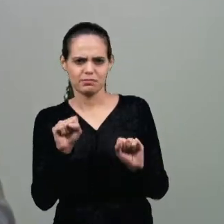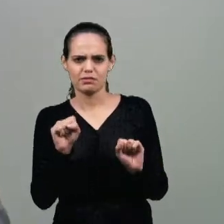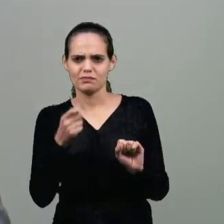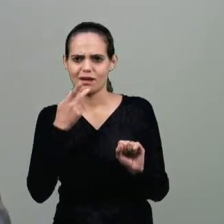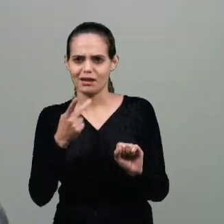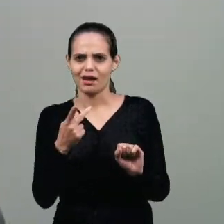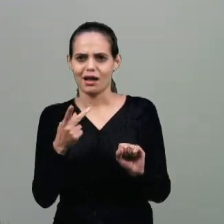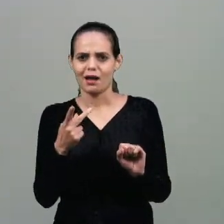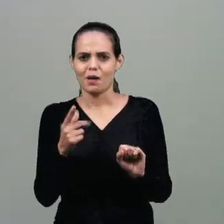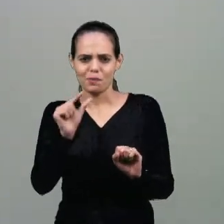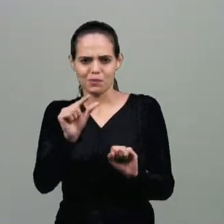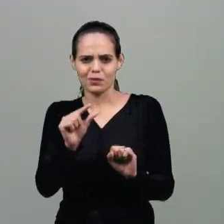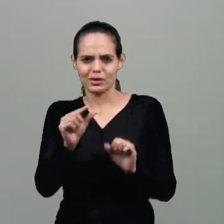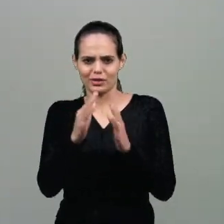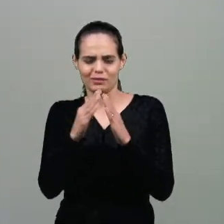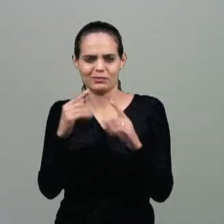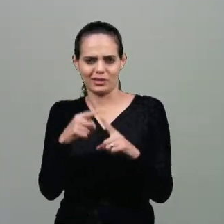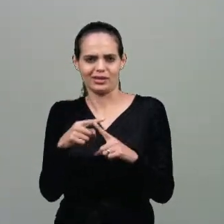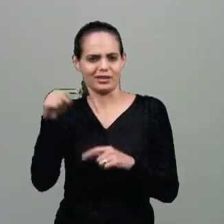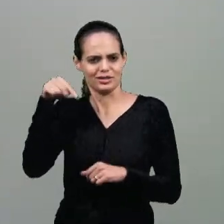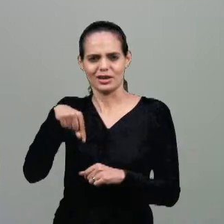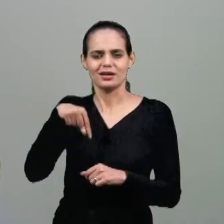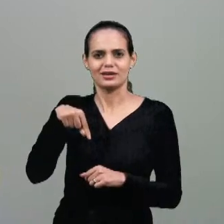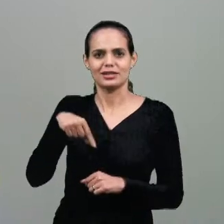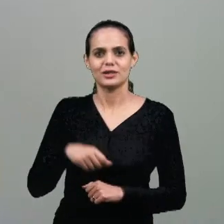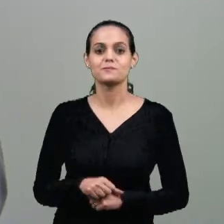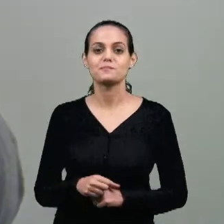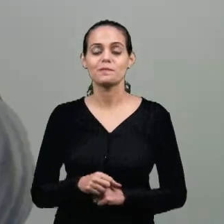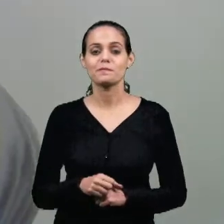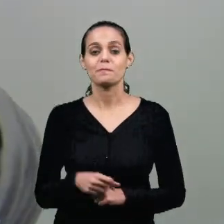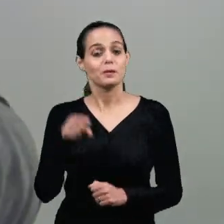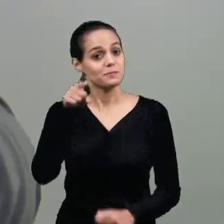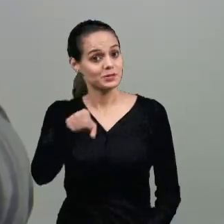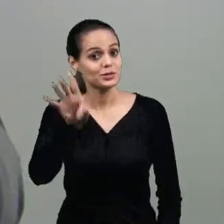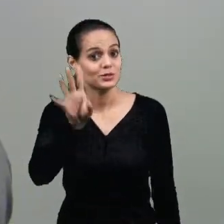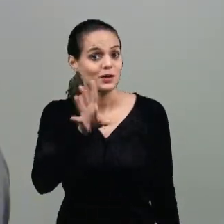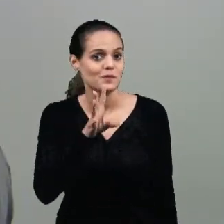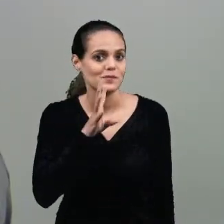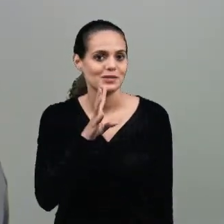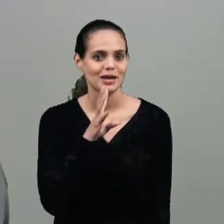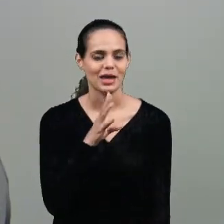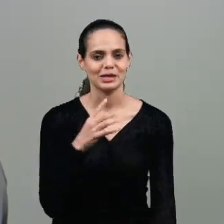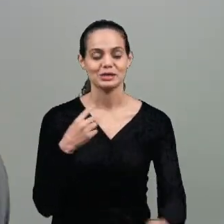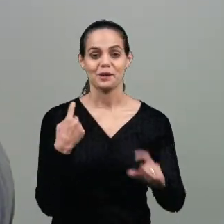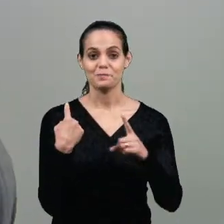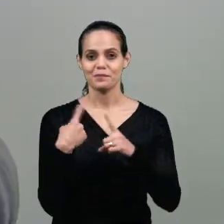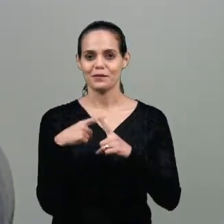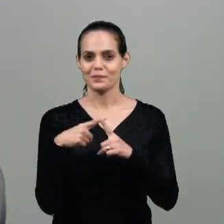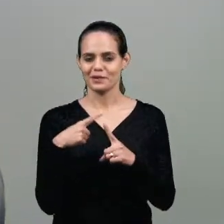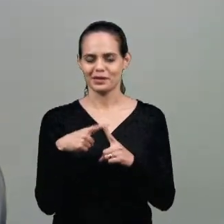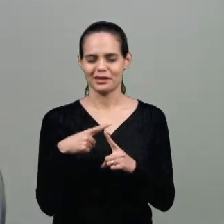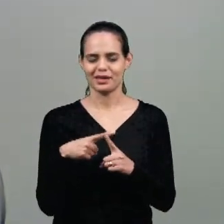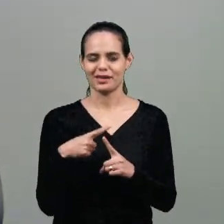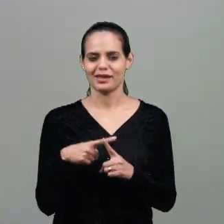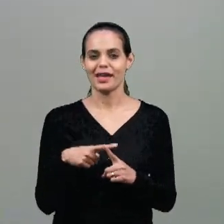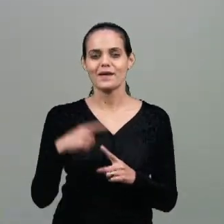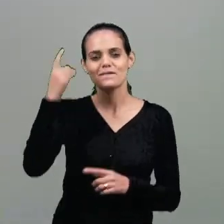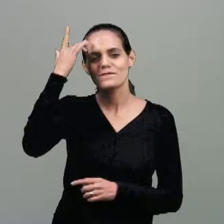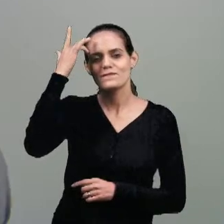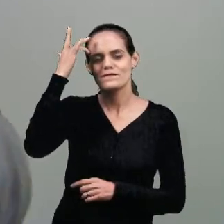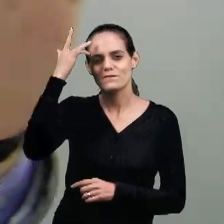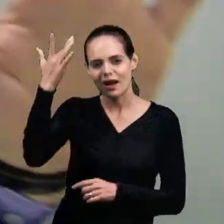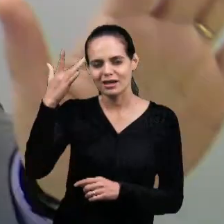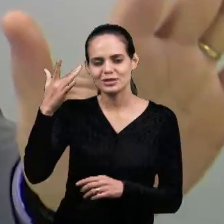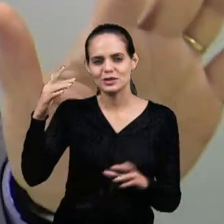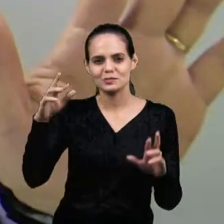Praia 4, né? É uma igreja que os irmãos conhecem, porque aquela igreja, é fácil os irmãos fazerem uma associação, o pessoal fala,